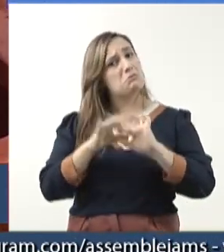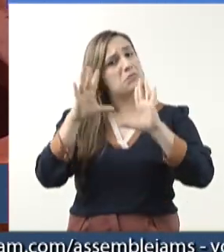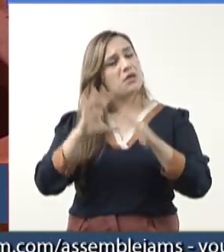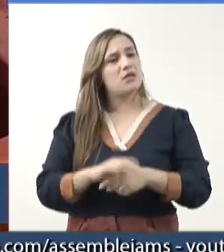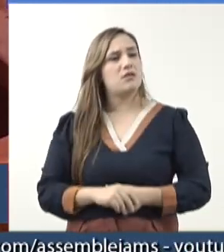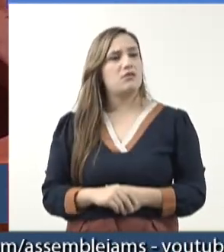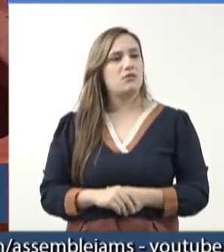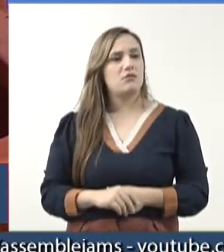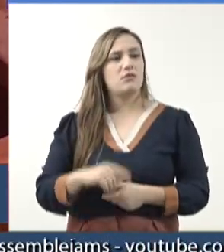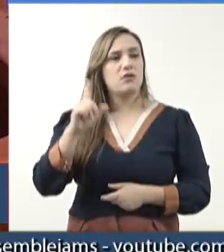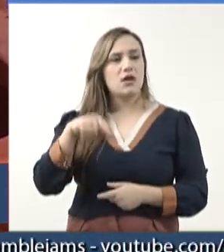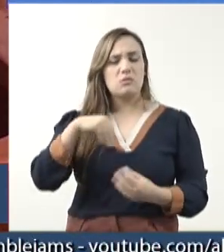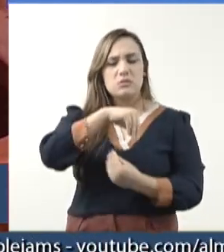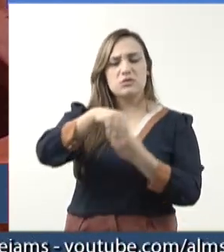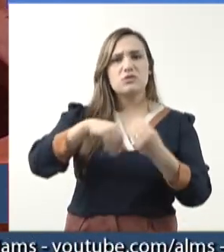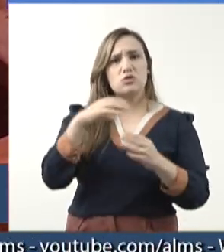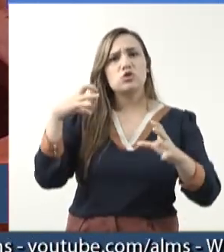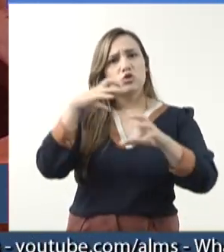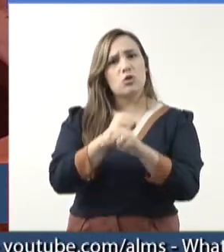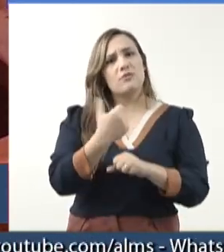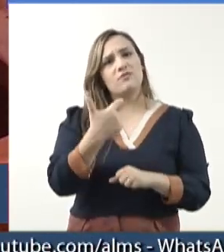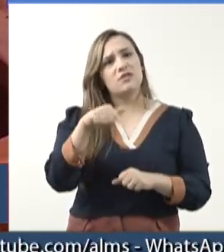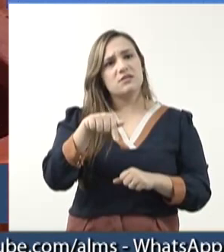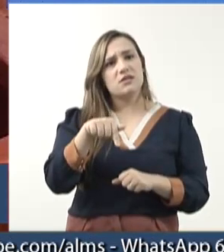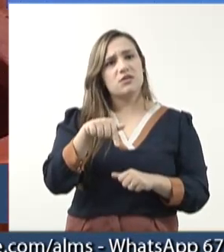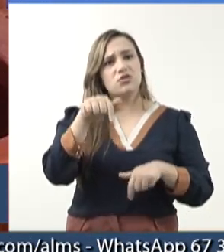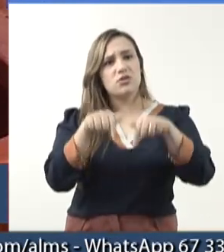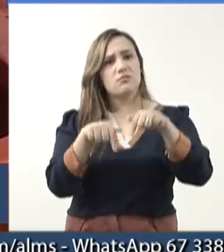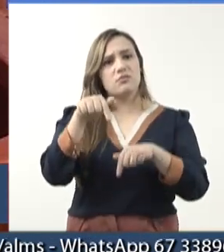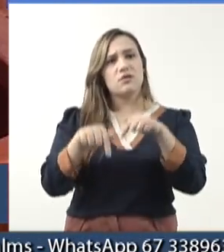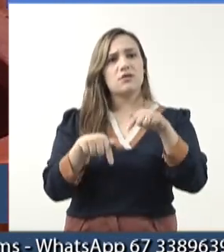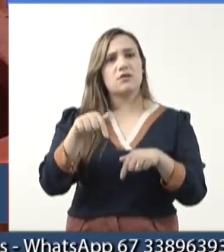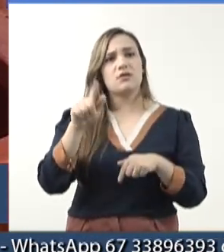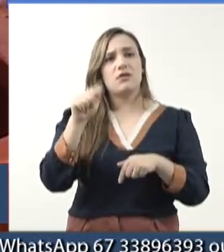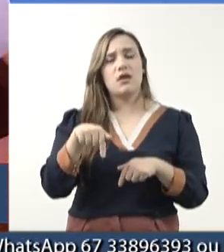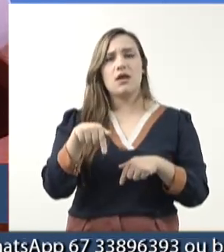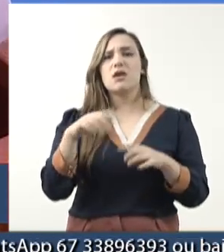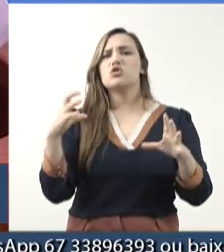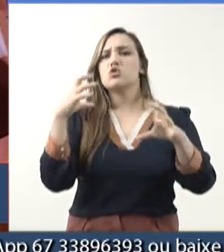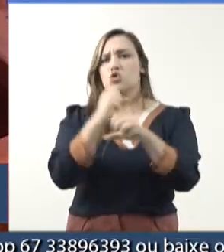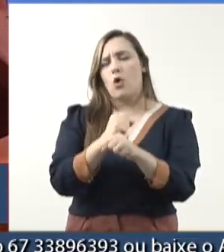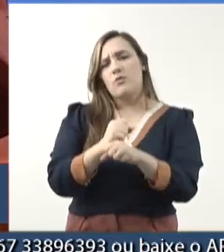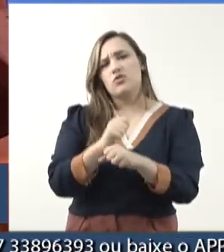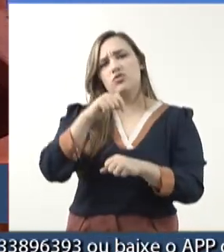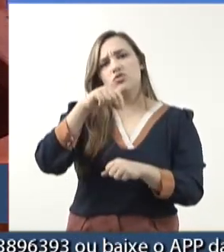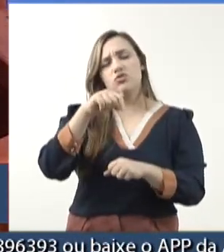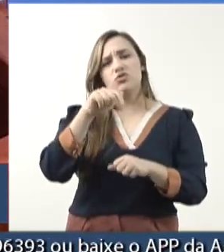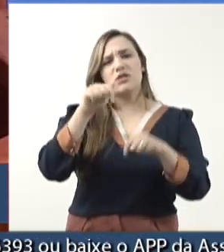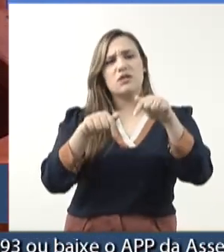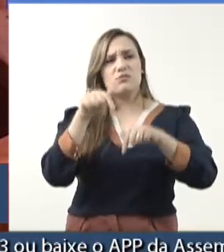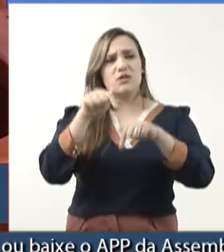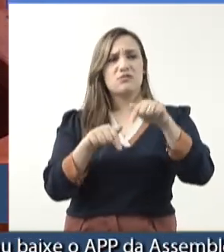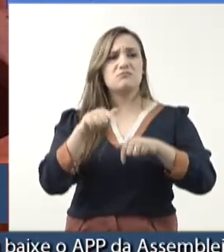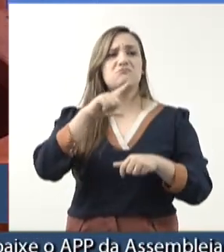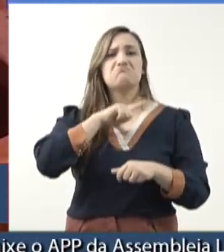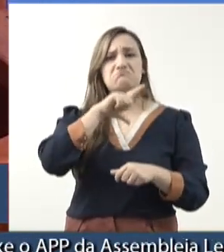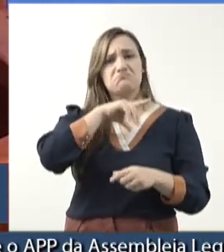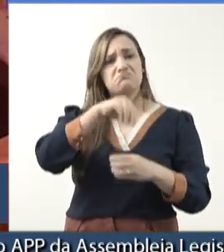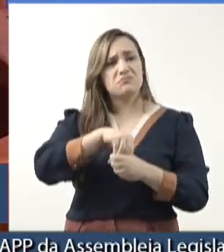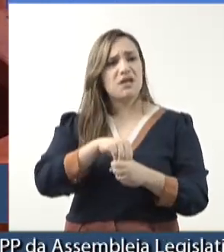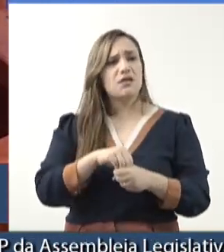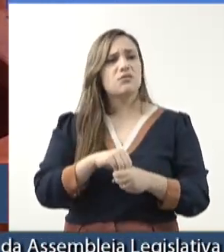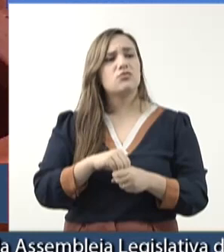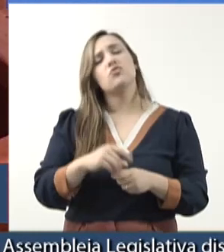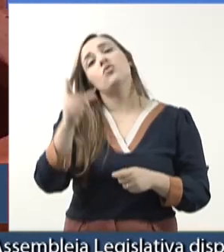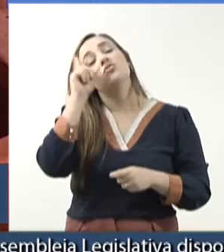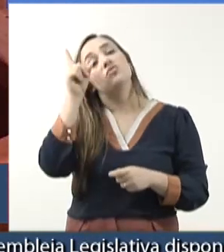um coquetel, são 27 agrotóxicos. É um coquetel de agrotóxicos que estão no nosso copo todos